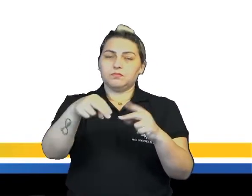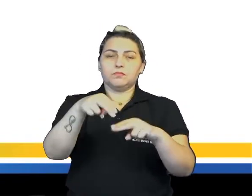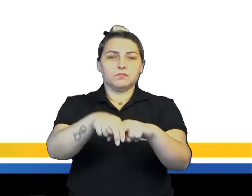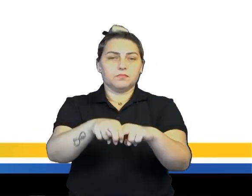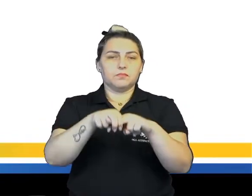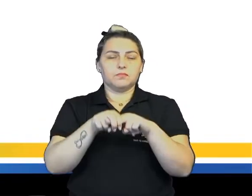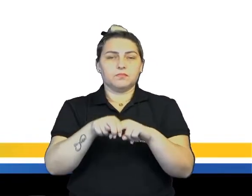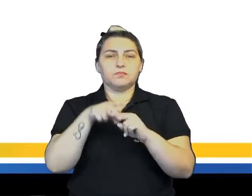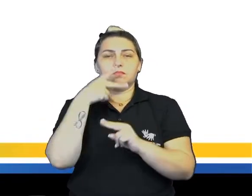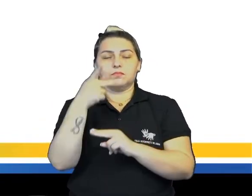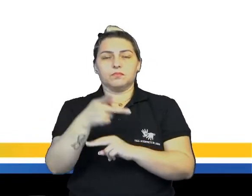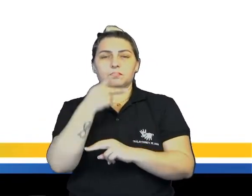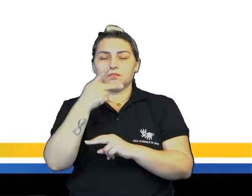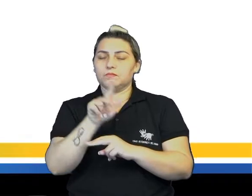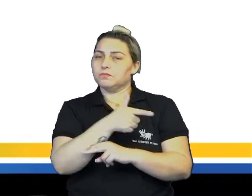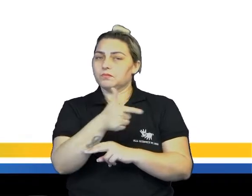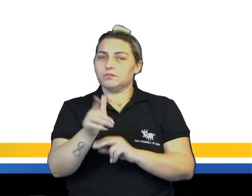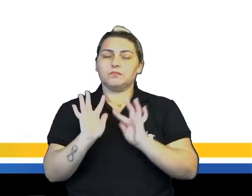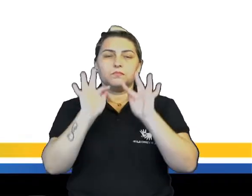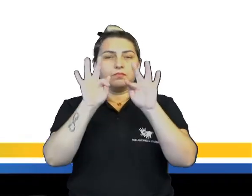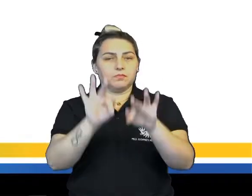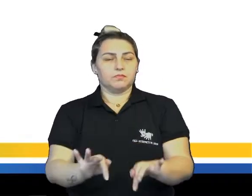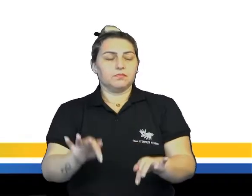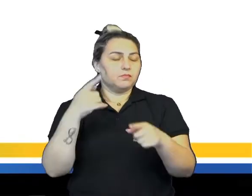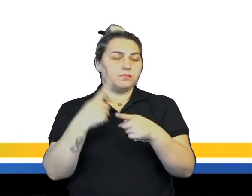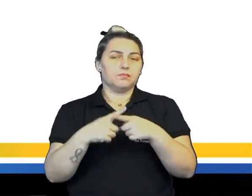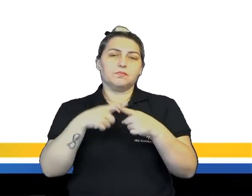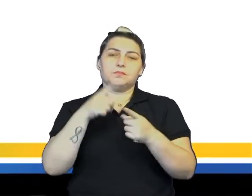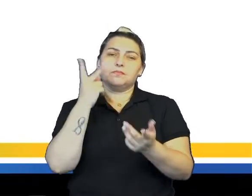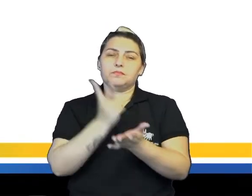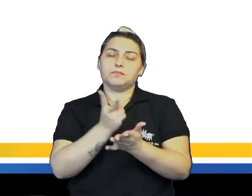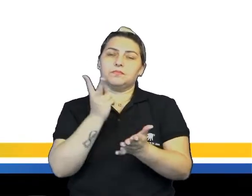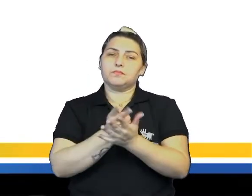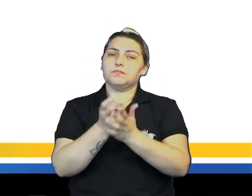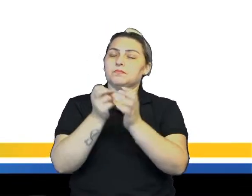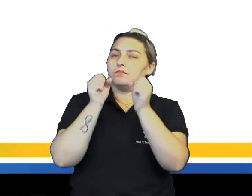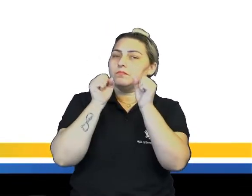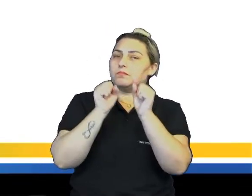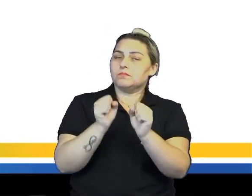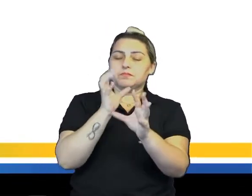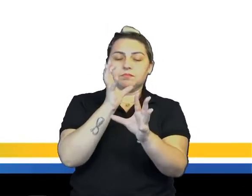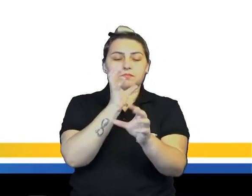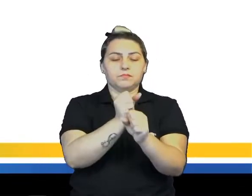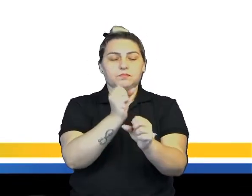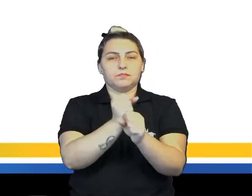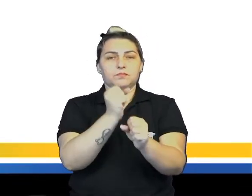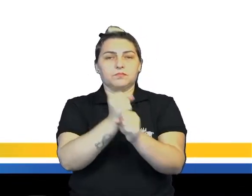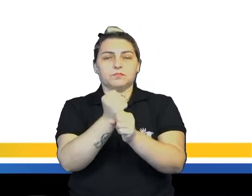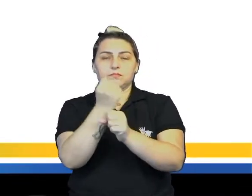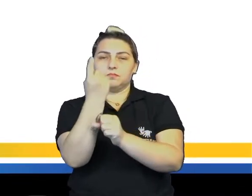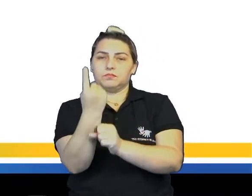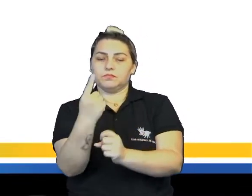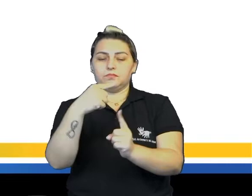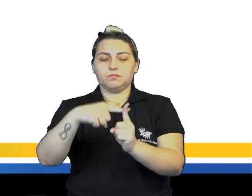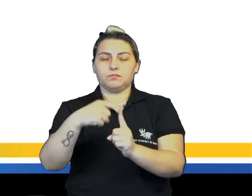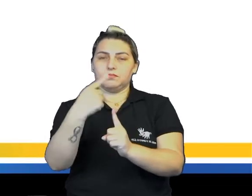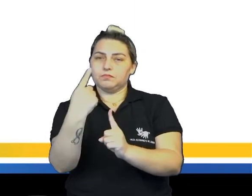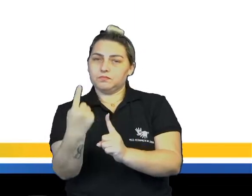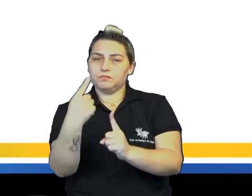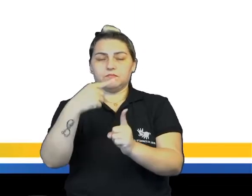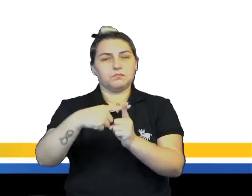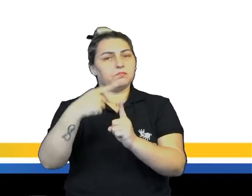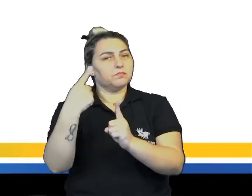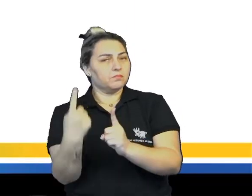isso que a gente diz que eles são infinitos, porque você sempre pode somar 1 ao número que você